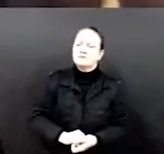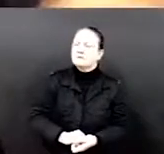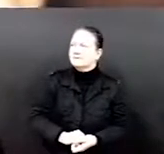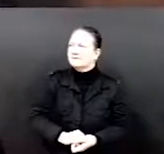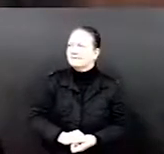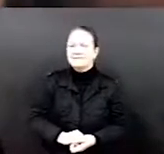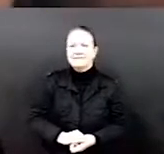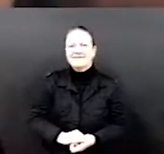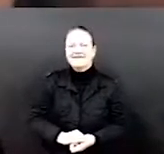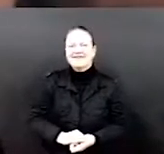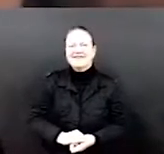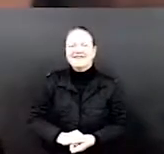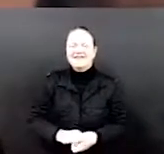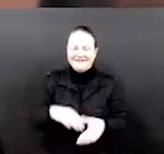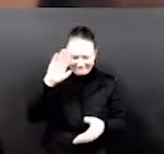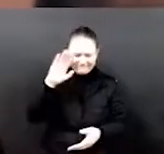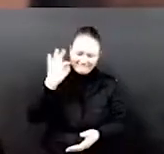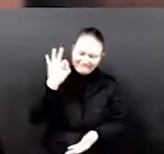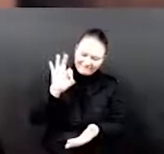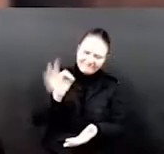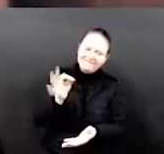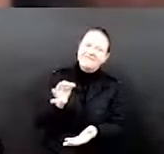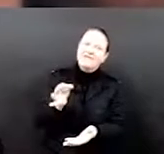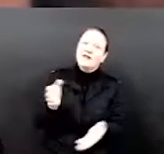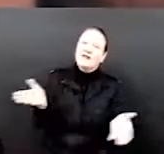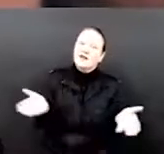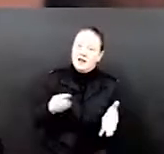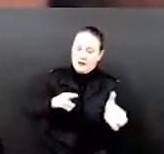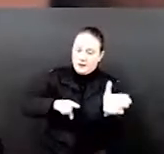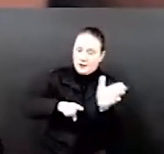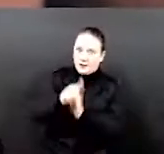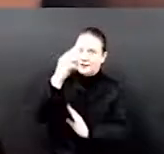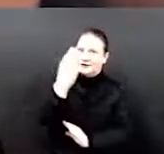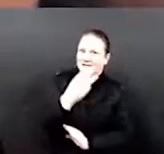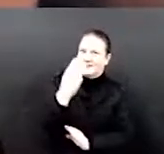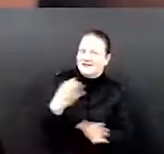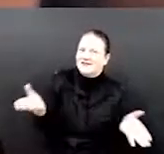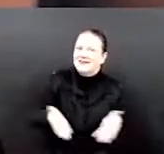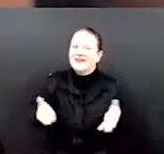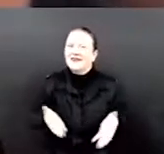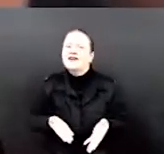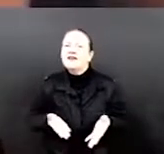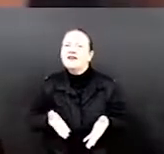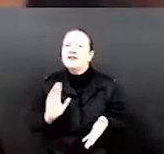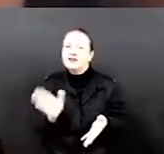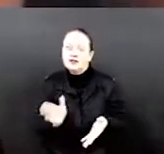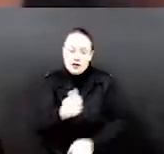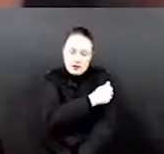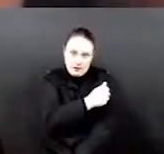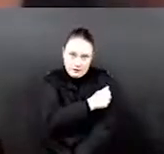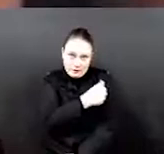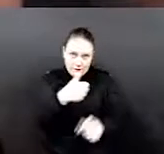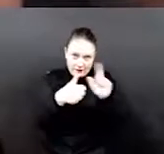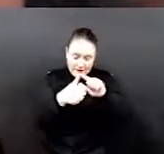também. Com certeza, com certeza. Então a gente vai para a nossa terceira pergunta. Agora a pergunta, a gente já viu uma aluna, a gente já